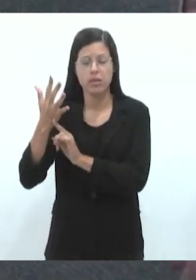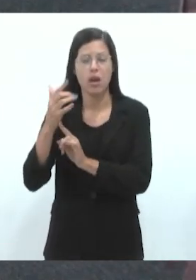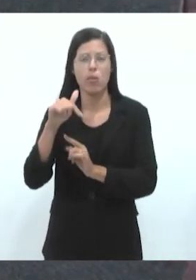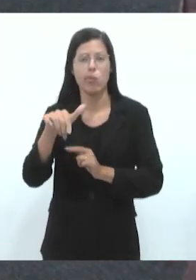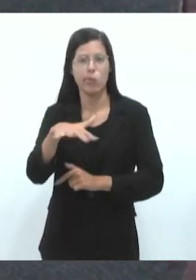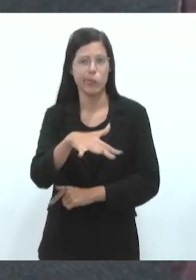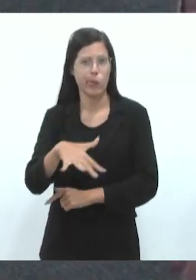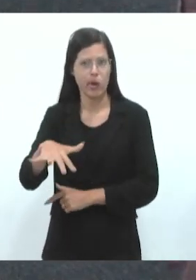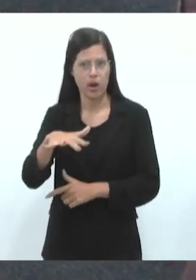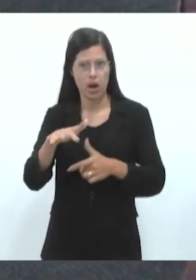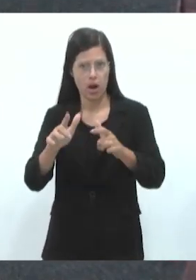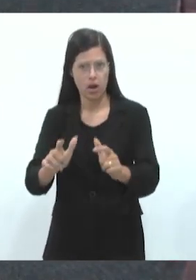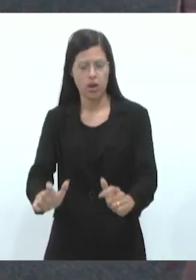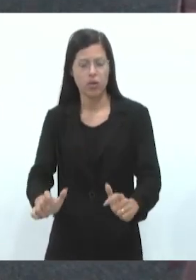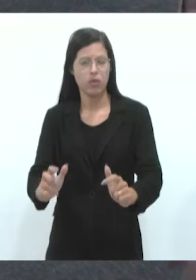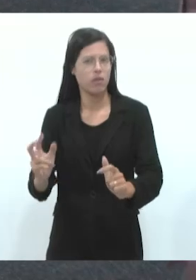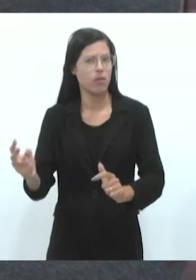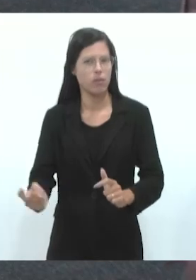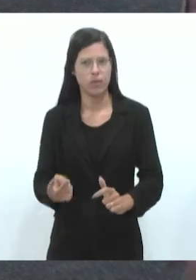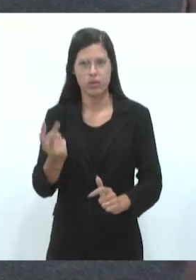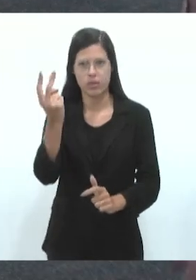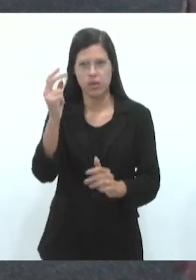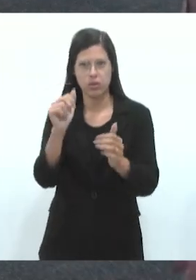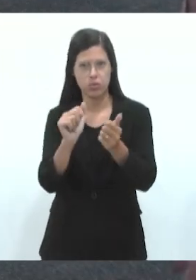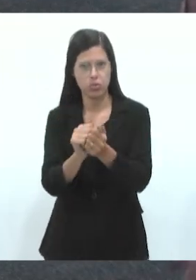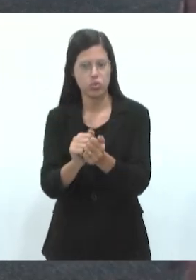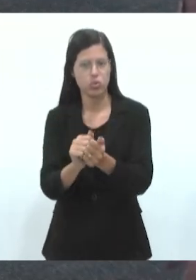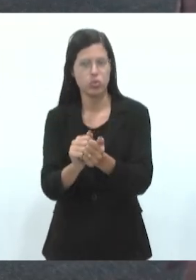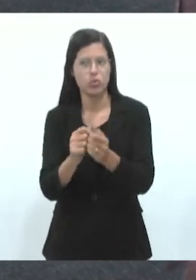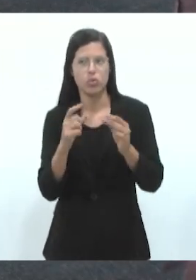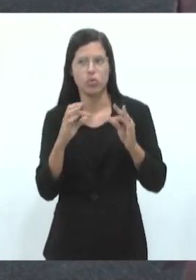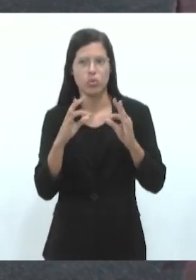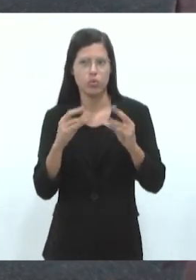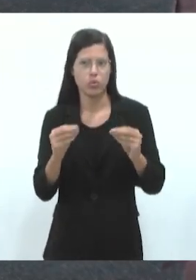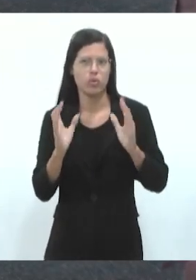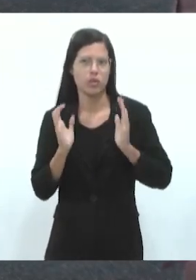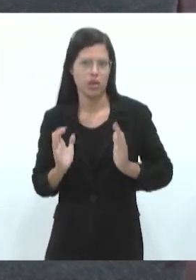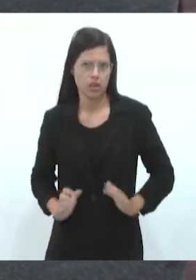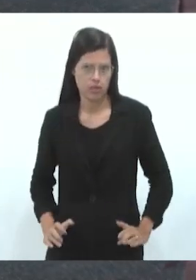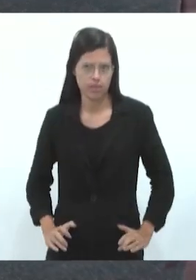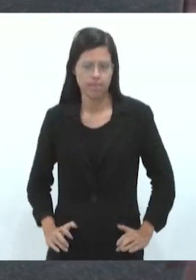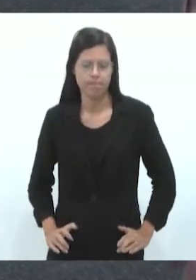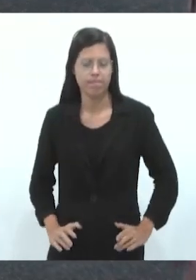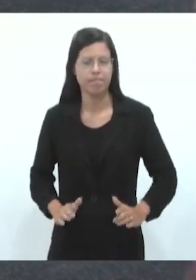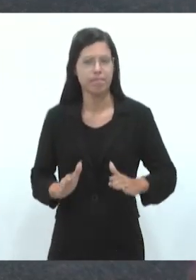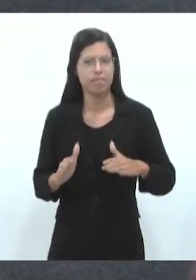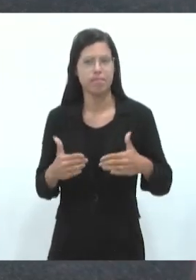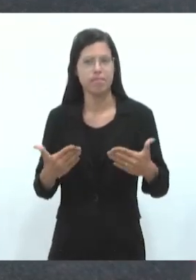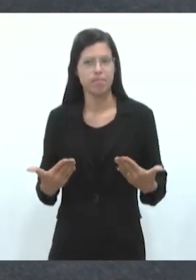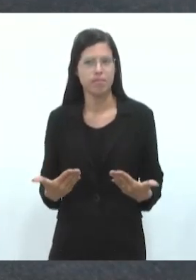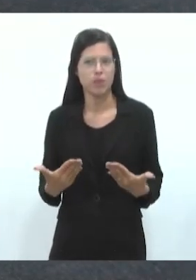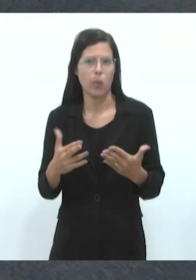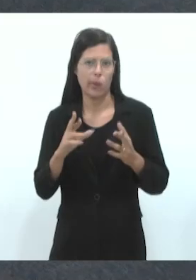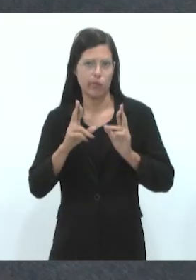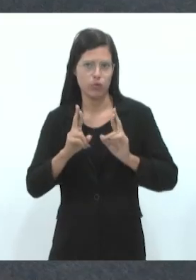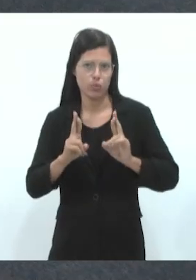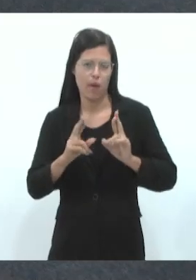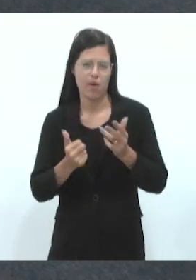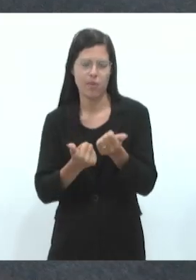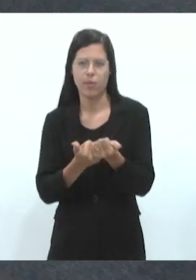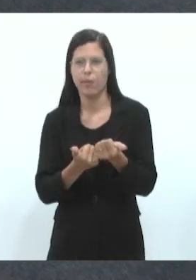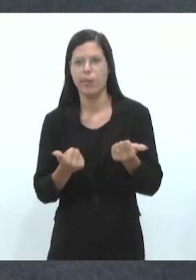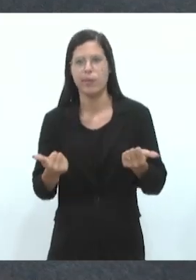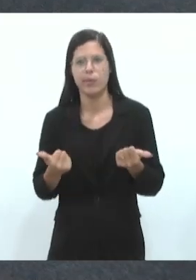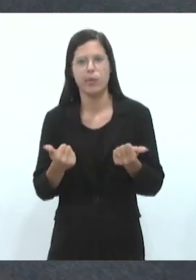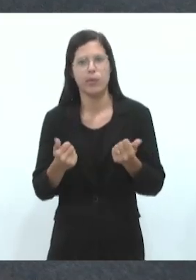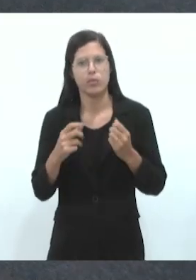região será valorizada junto com todos os cidadãos. Então, para isso, eu conto com o apoio